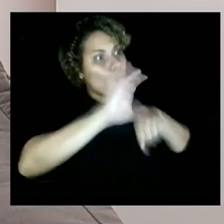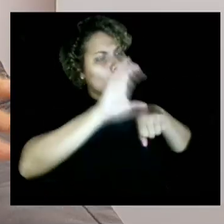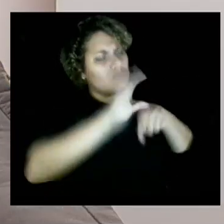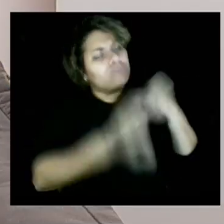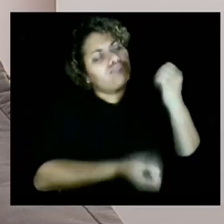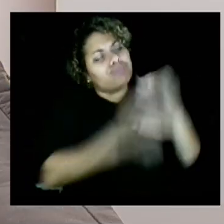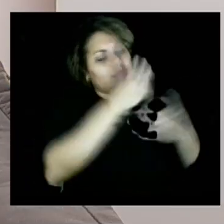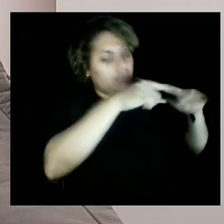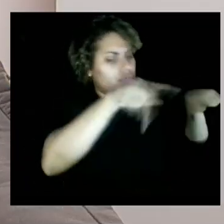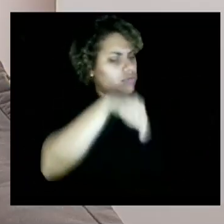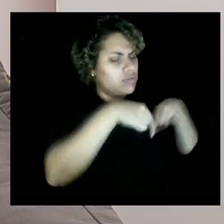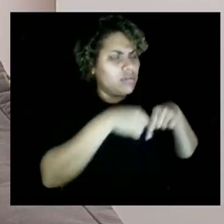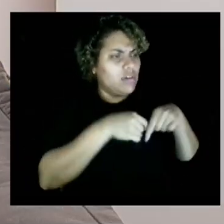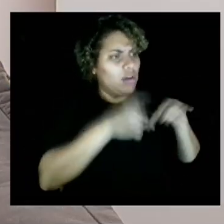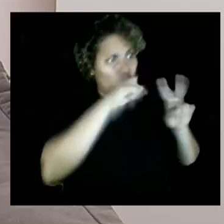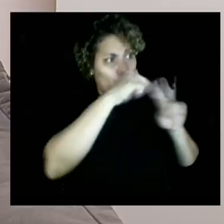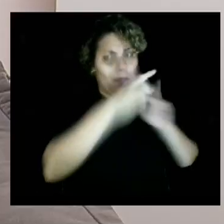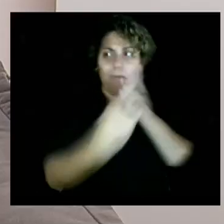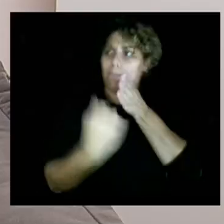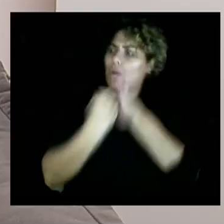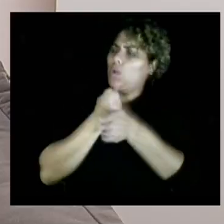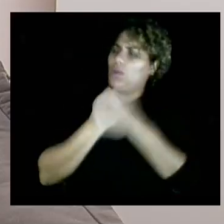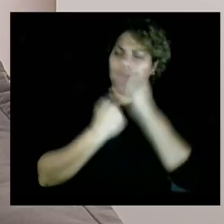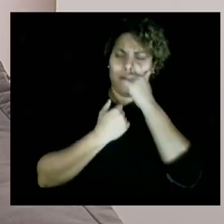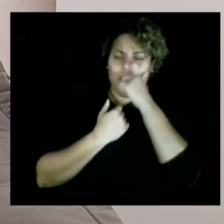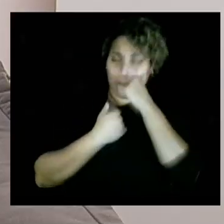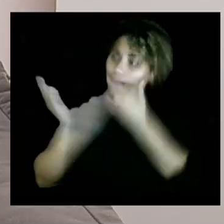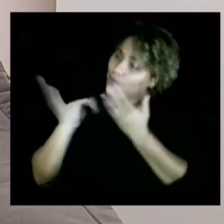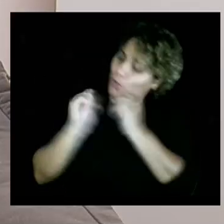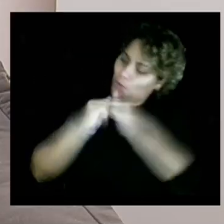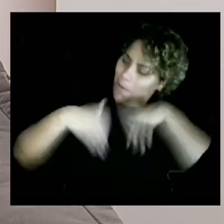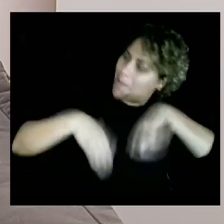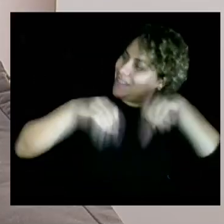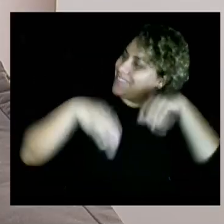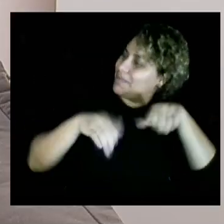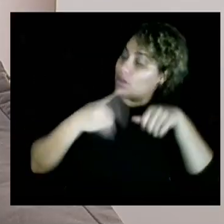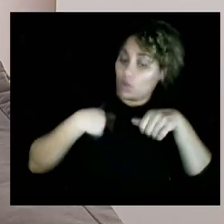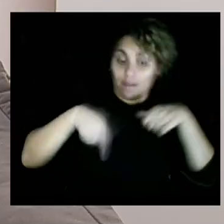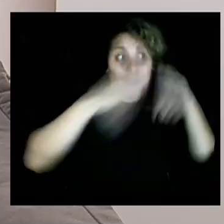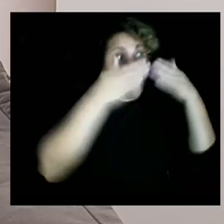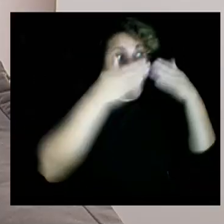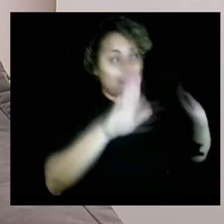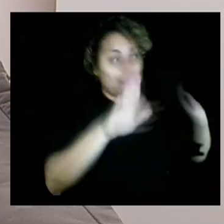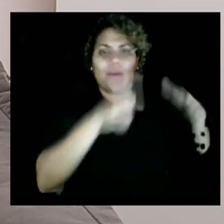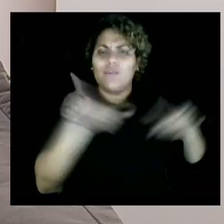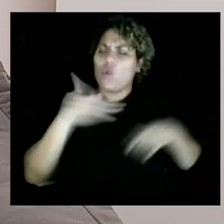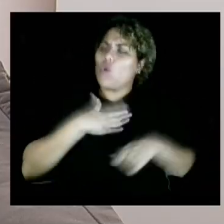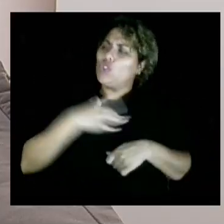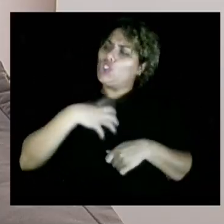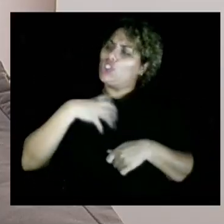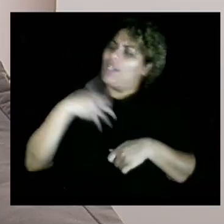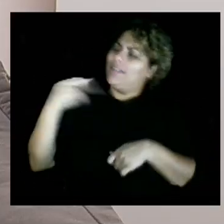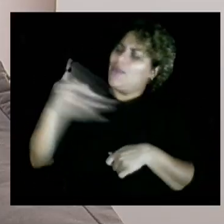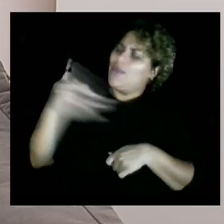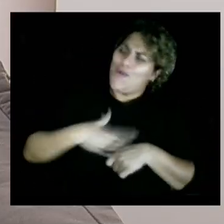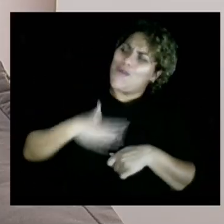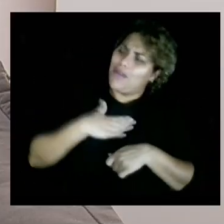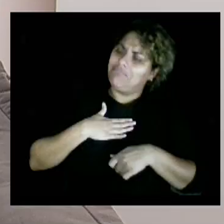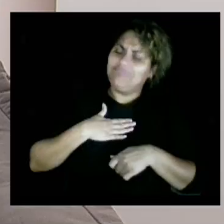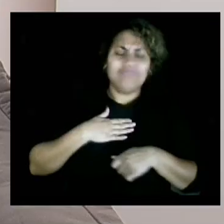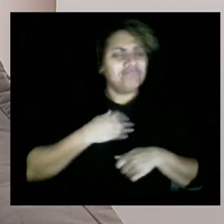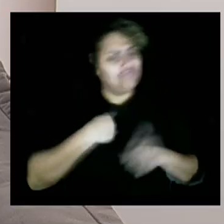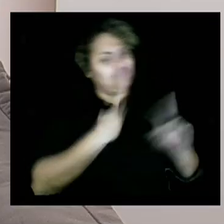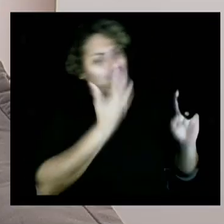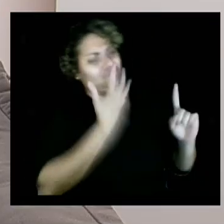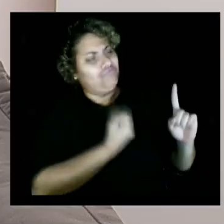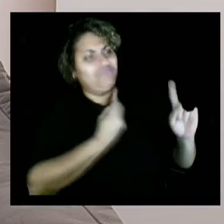gostaria de participar com a gente, que a gente vai abrir. E a gente gostou do seu jeito. Aí eu topei. Mas já foi empreendendo